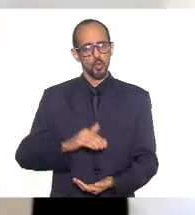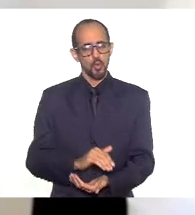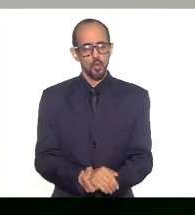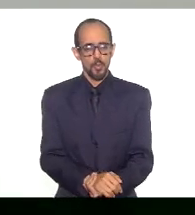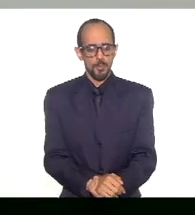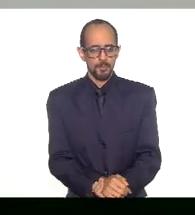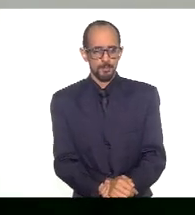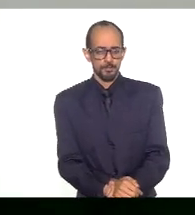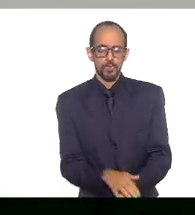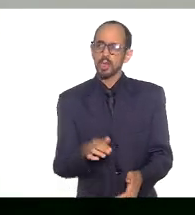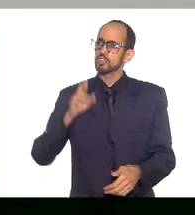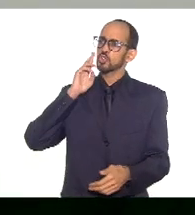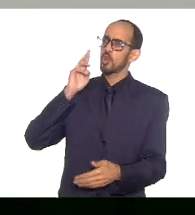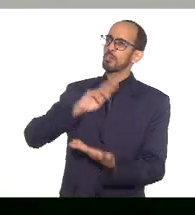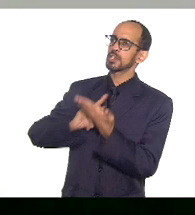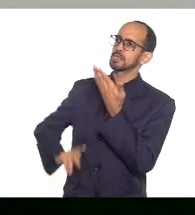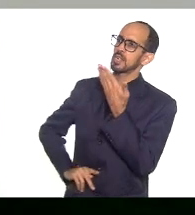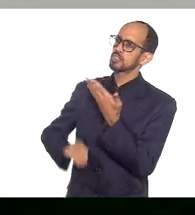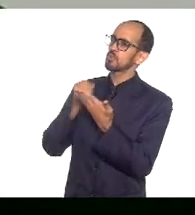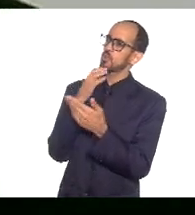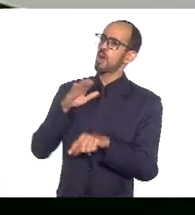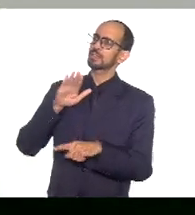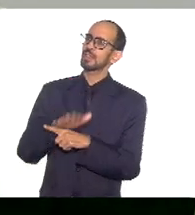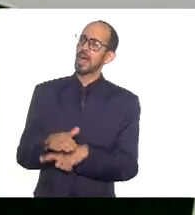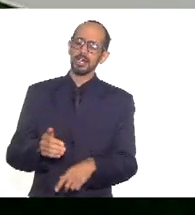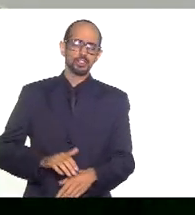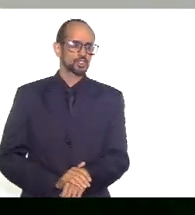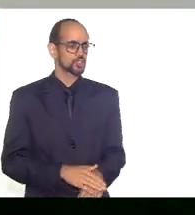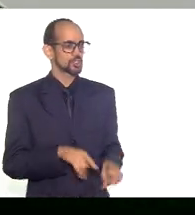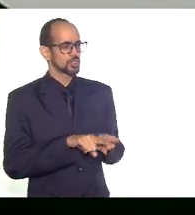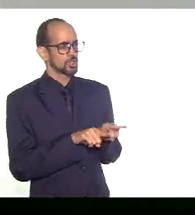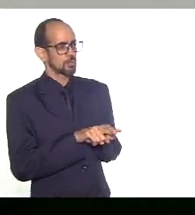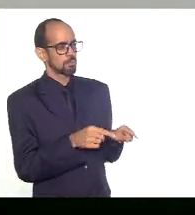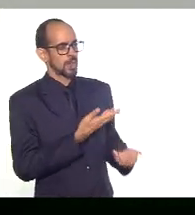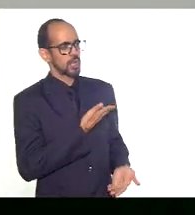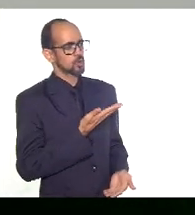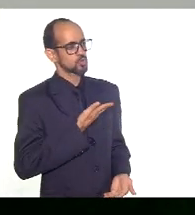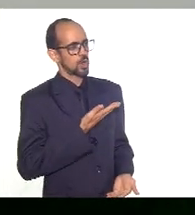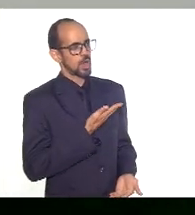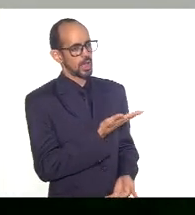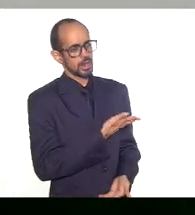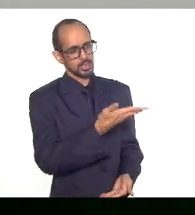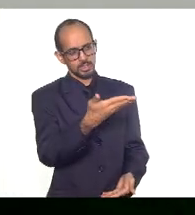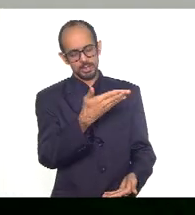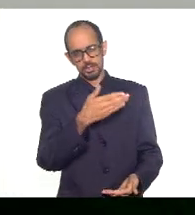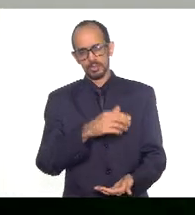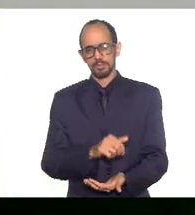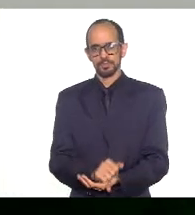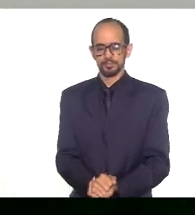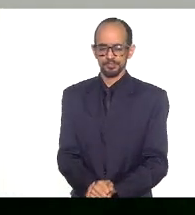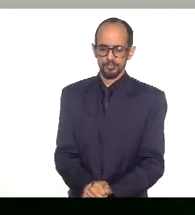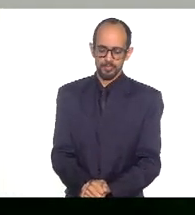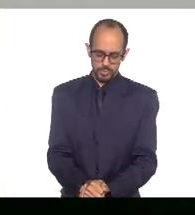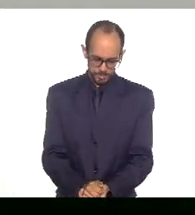Senhor presidente, boa tarde a Vossa Excelência, boa tarde, caros amigos e amigas, deputadas e deputados.